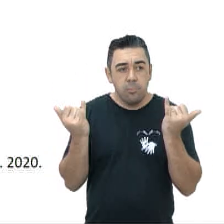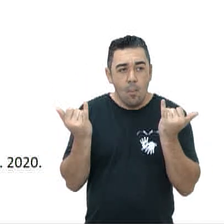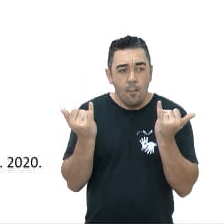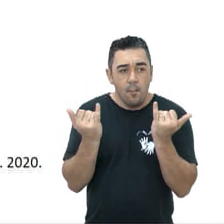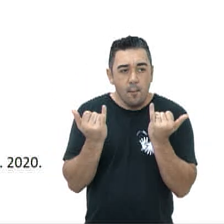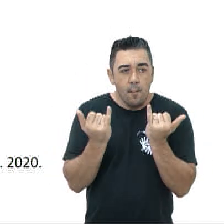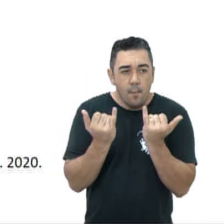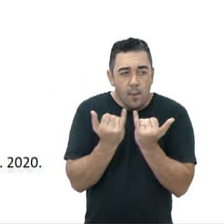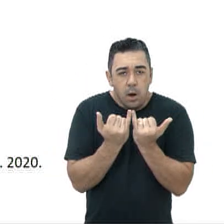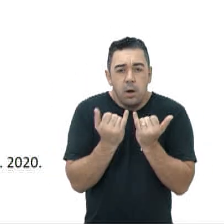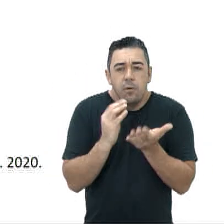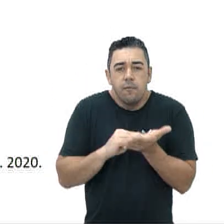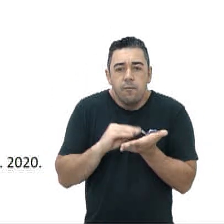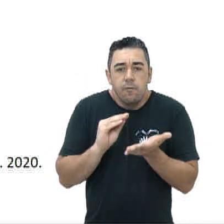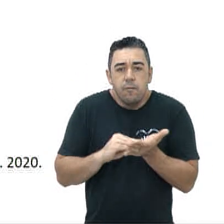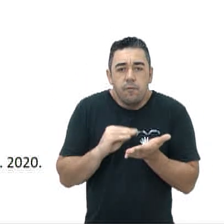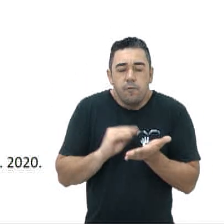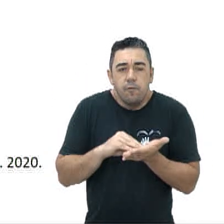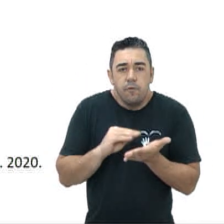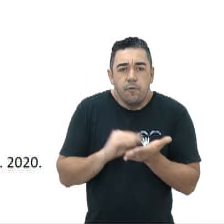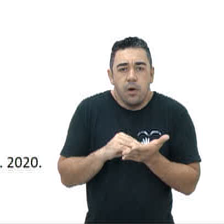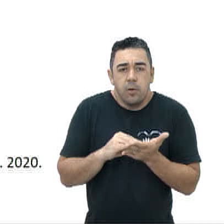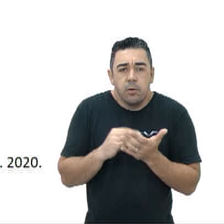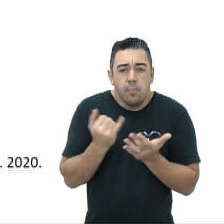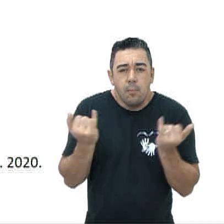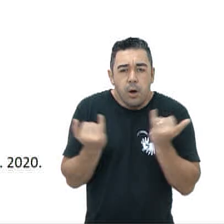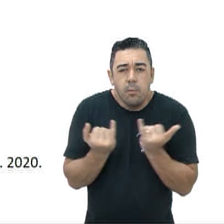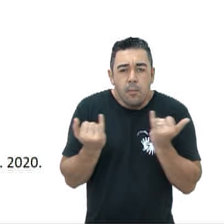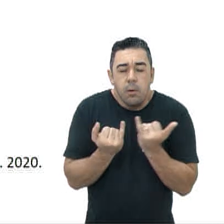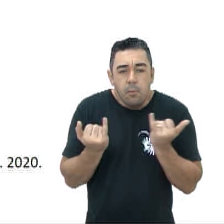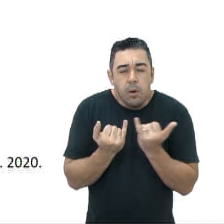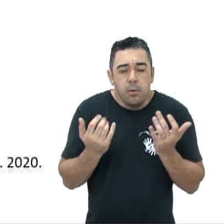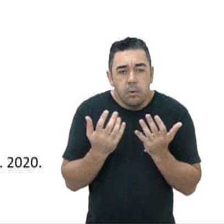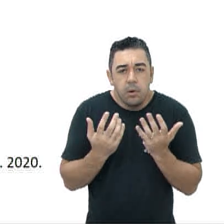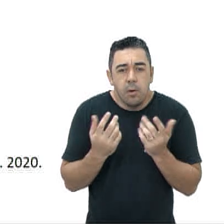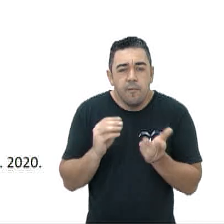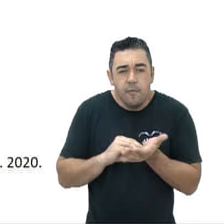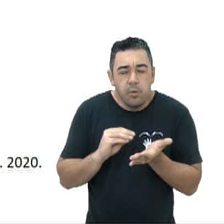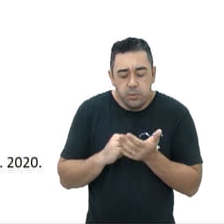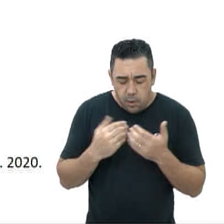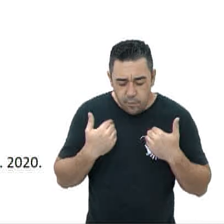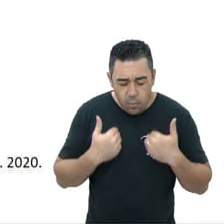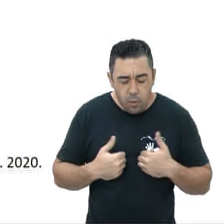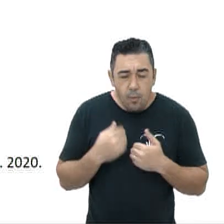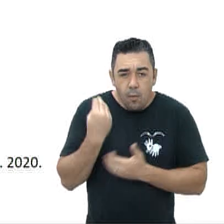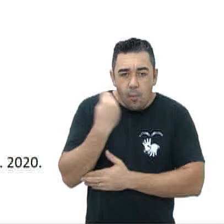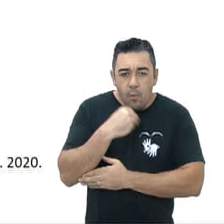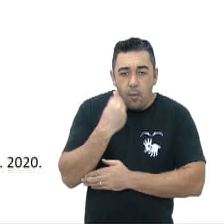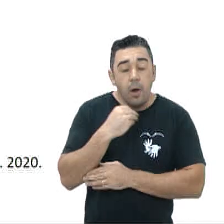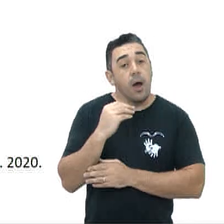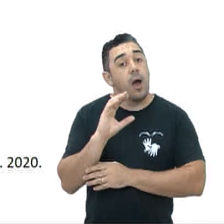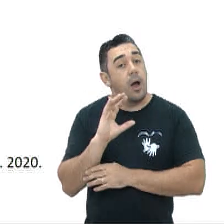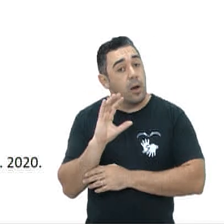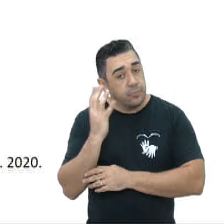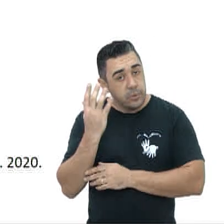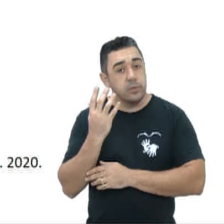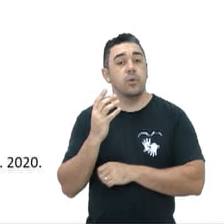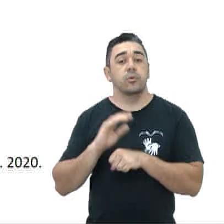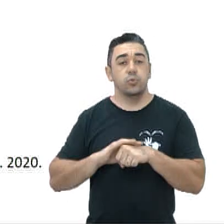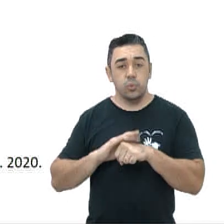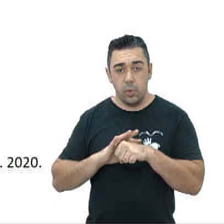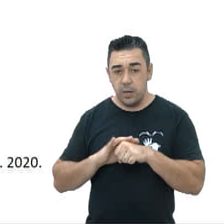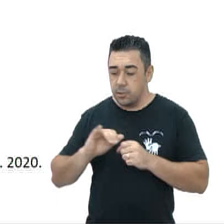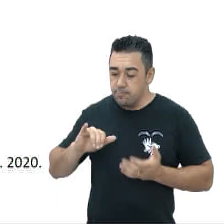se tornaram desnutridas, com carências nutricionais severas, né? O que aumentou as doenças oportunistas,